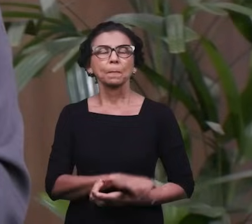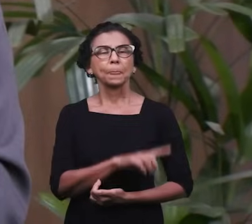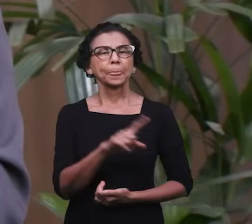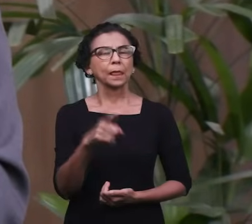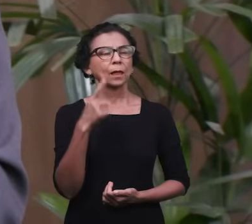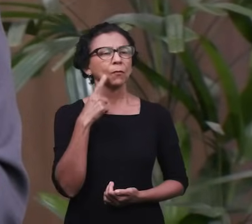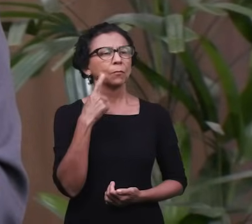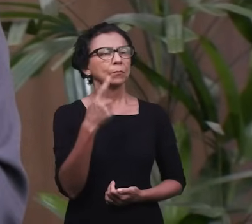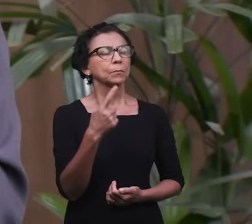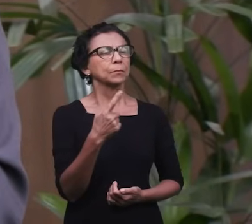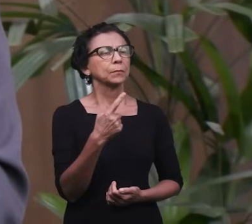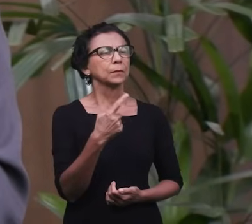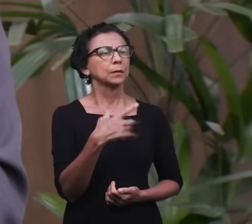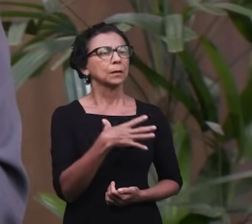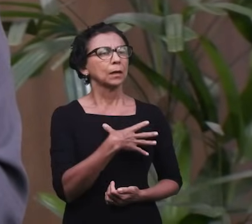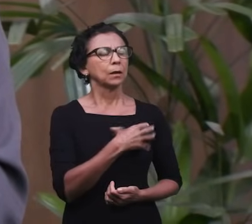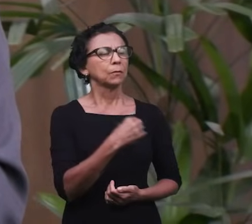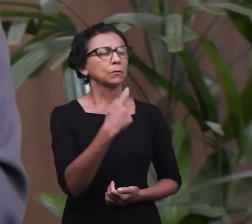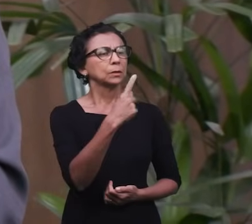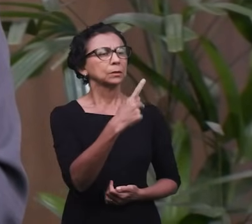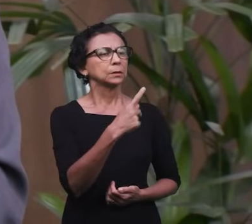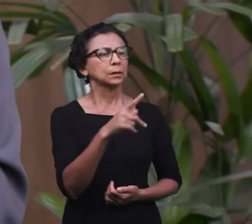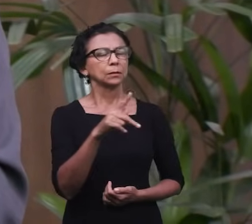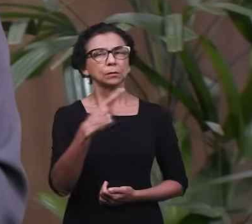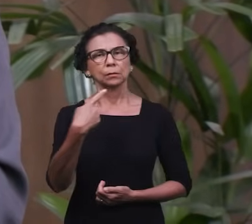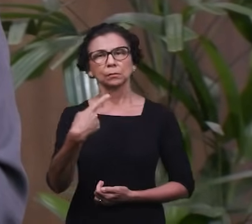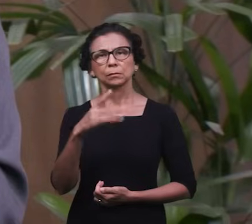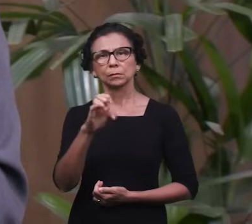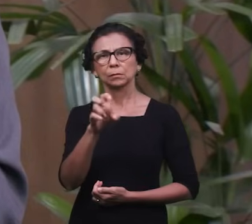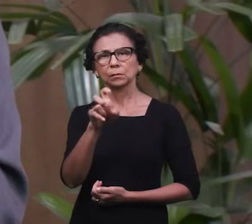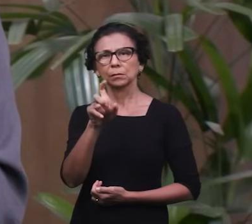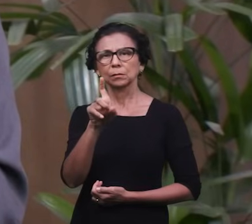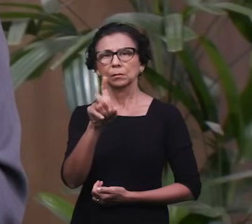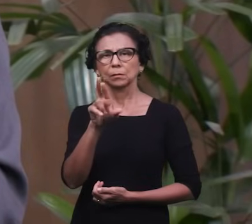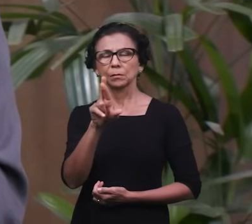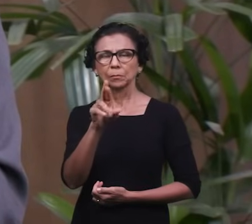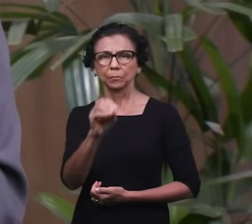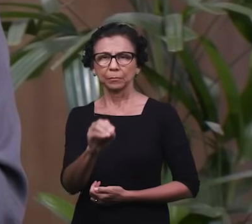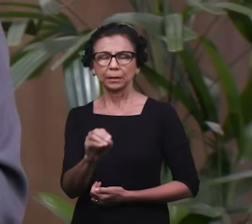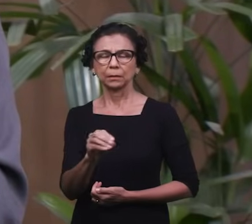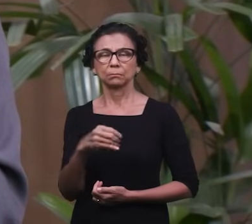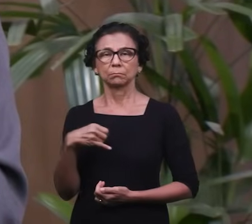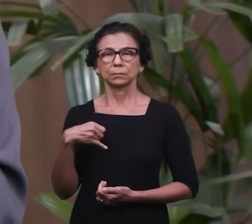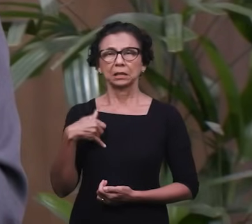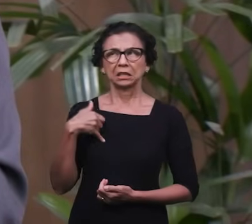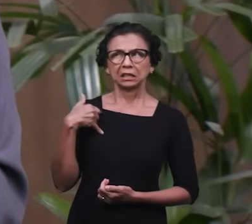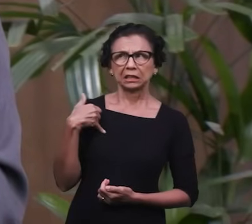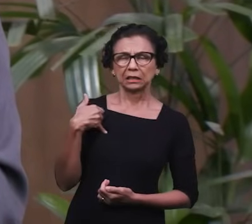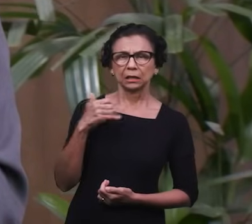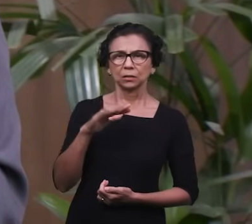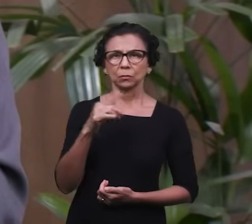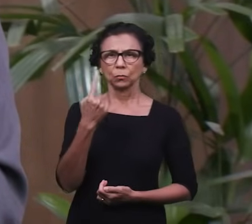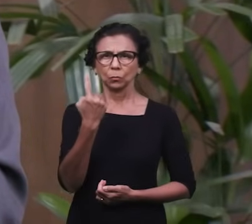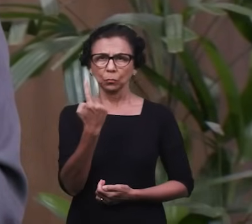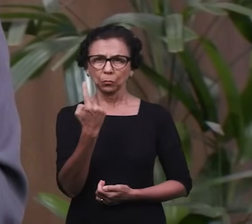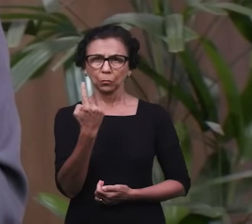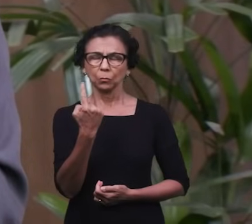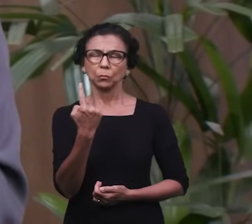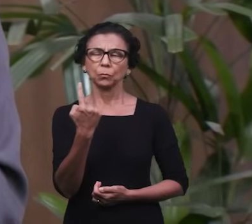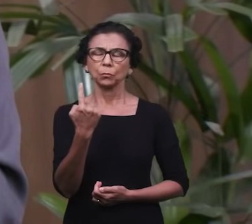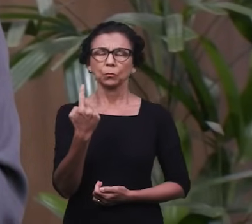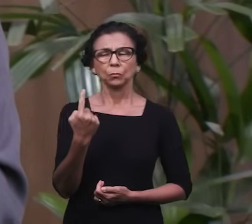a sua experiência? Bom, ele tinha mais ou menos 1 ano de idade, a gente começou a observar alguns comportamentos e